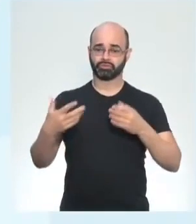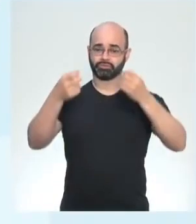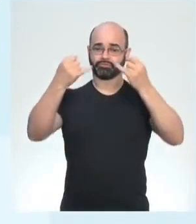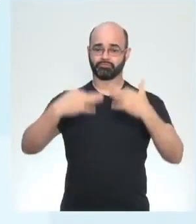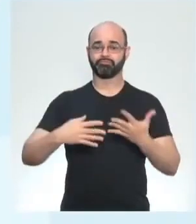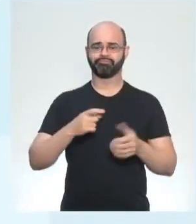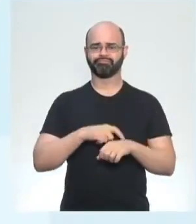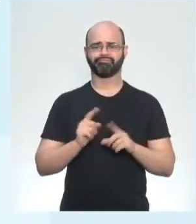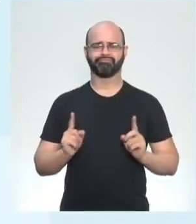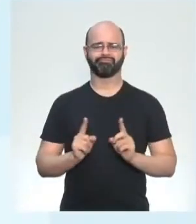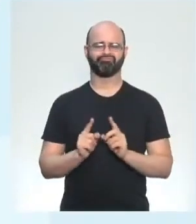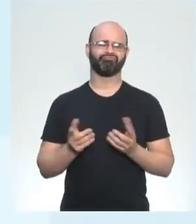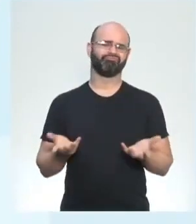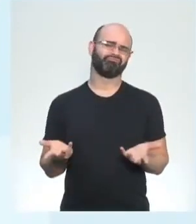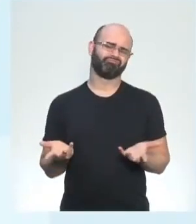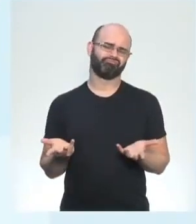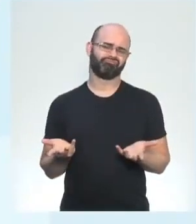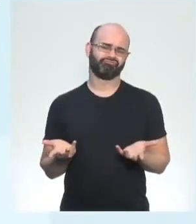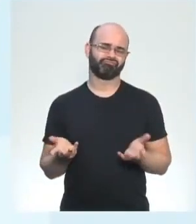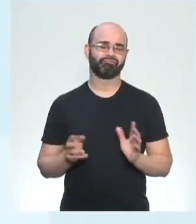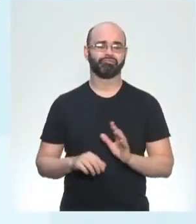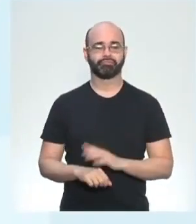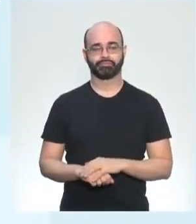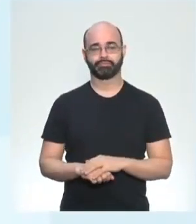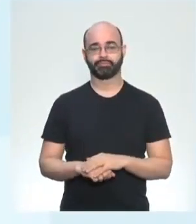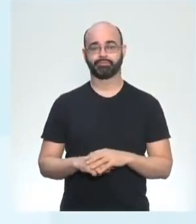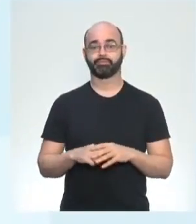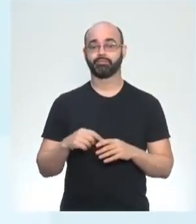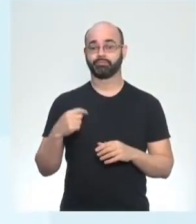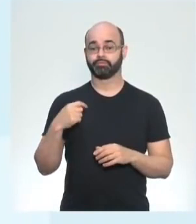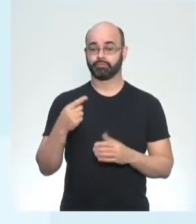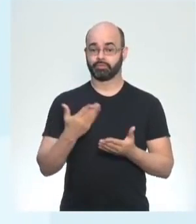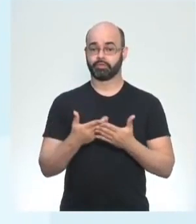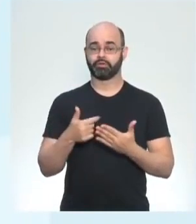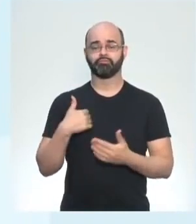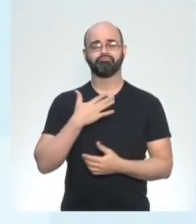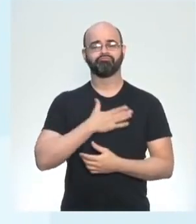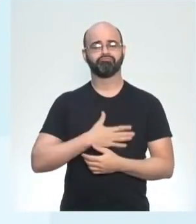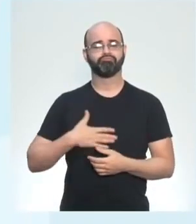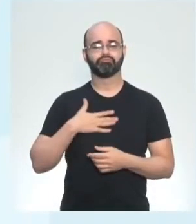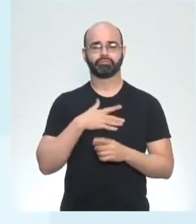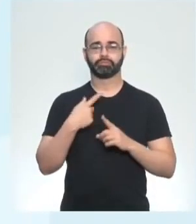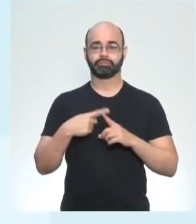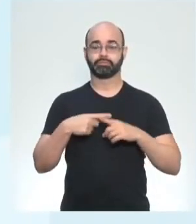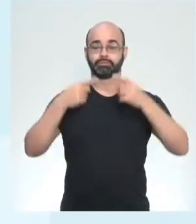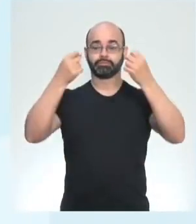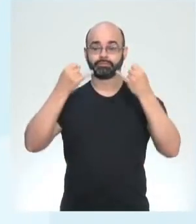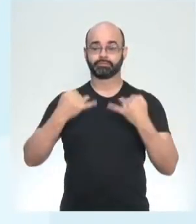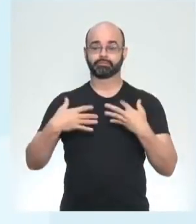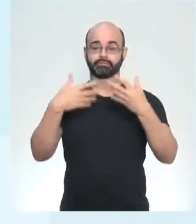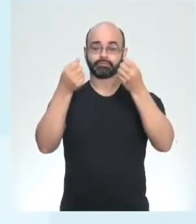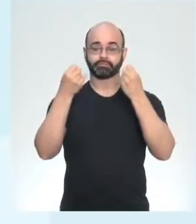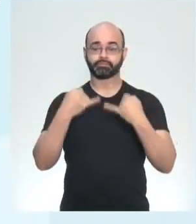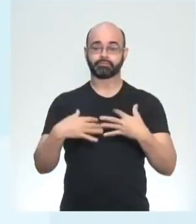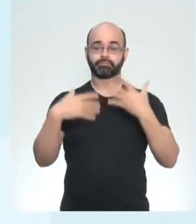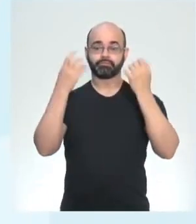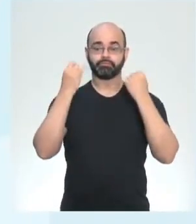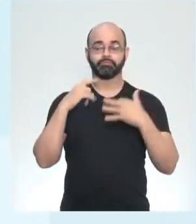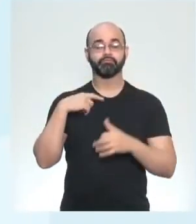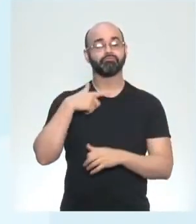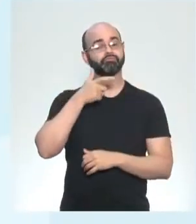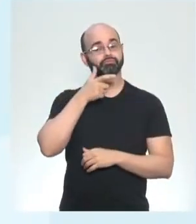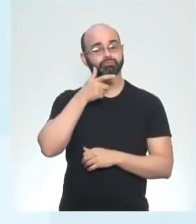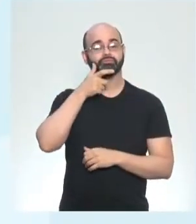sendo trabalhado. O motivo pelo qual eu aprecio as aulas é a explicação, pois muitas das vezes